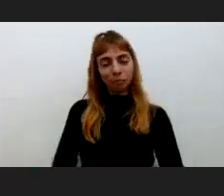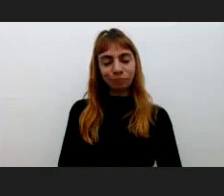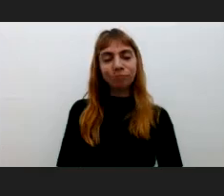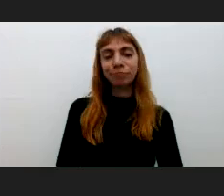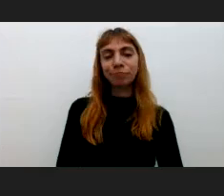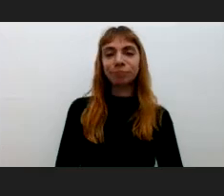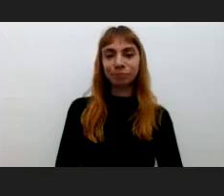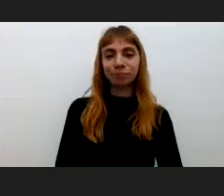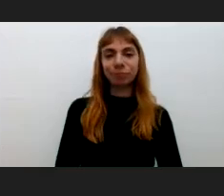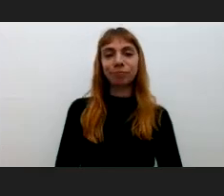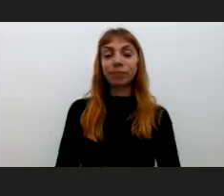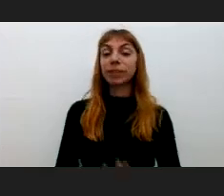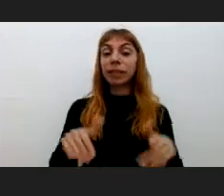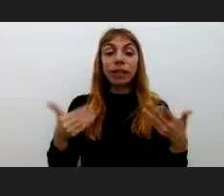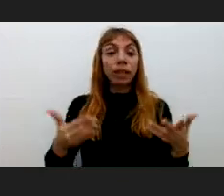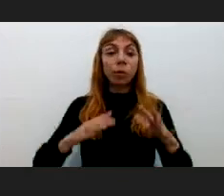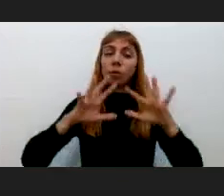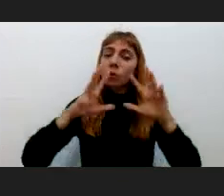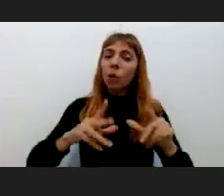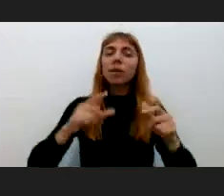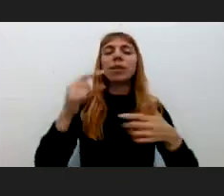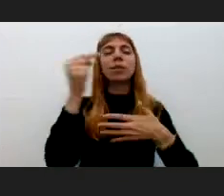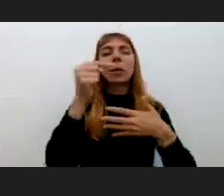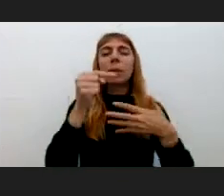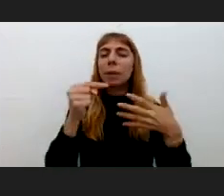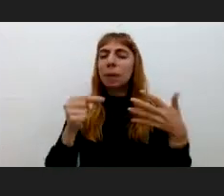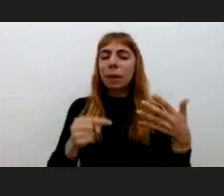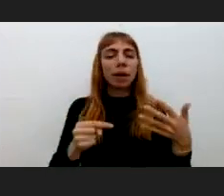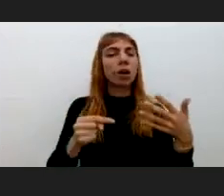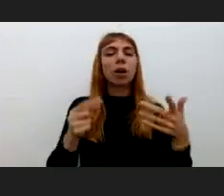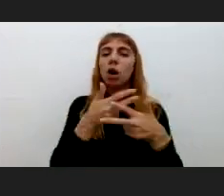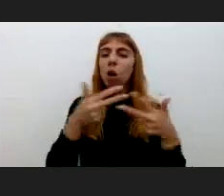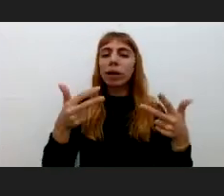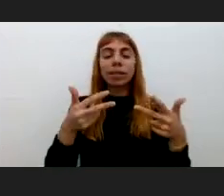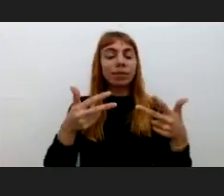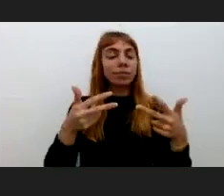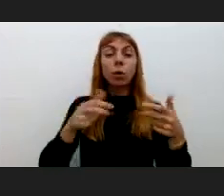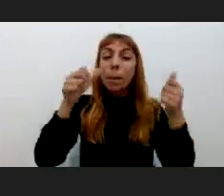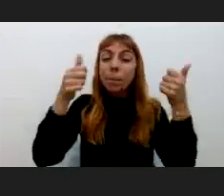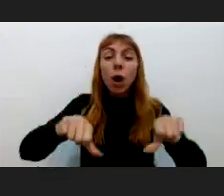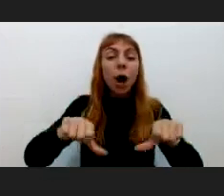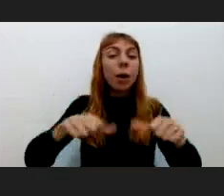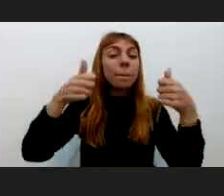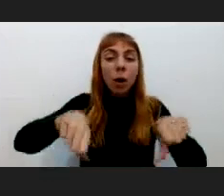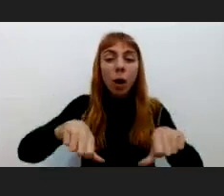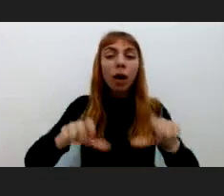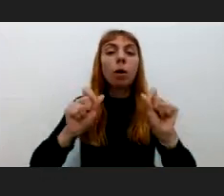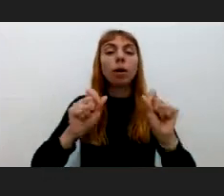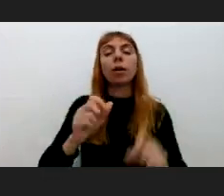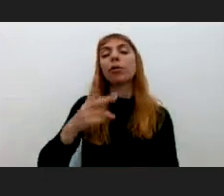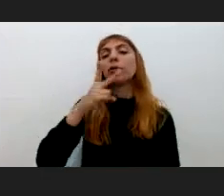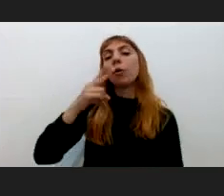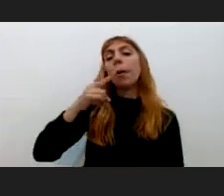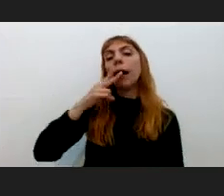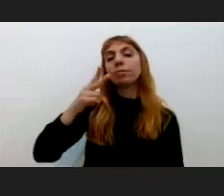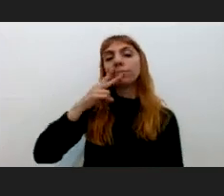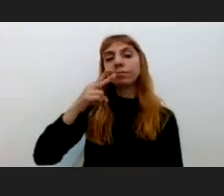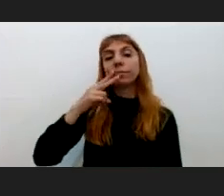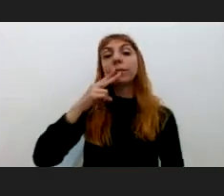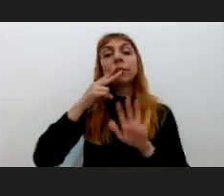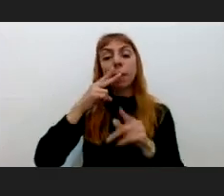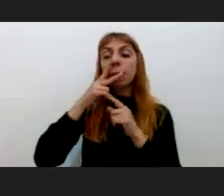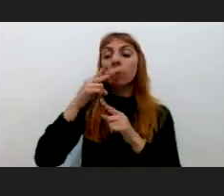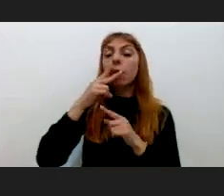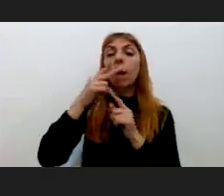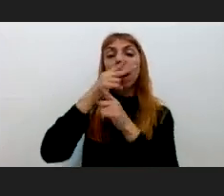tudo que a pessoa pode fazer, o pior contra o coração. Parar de fumar é a melhor atitude,